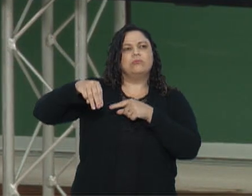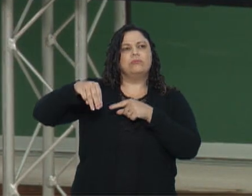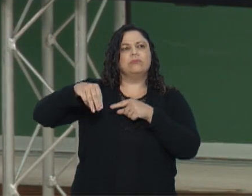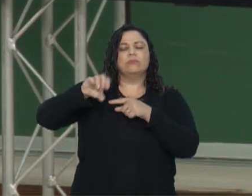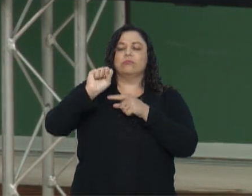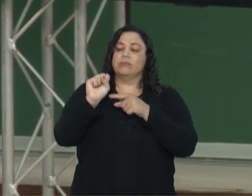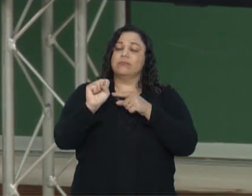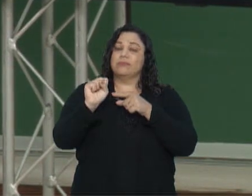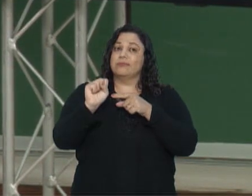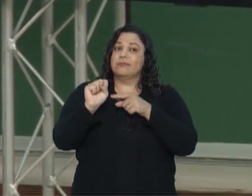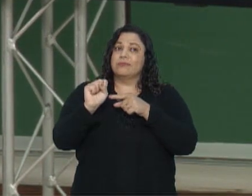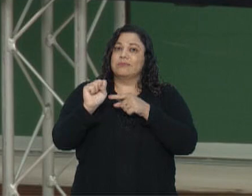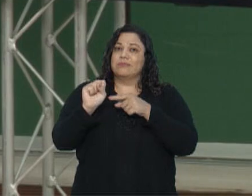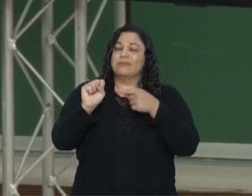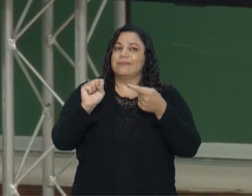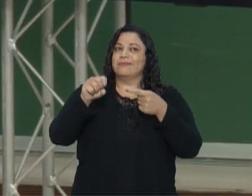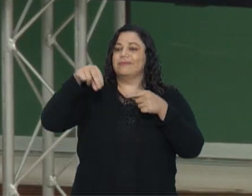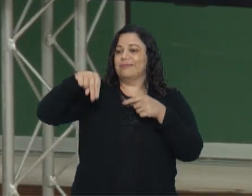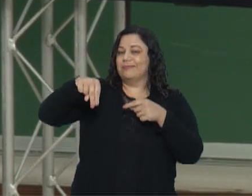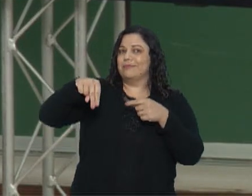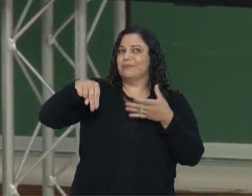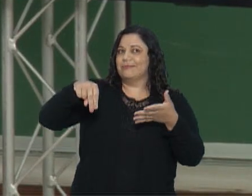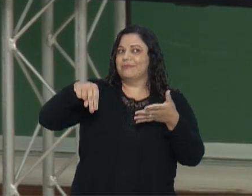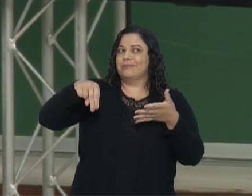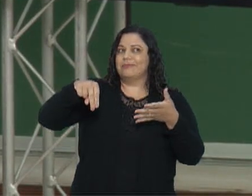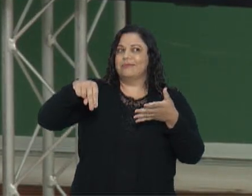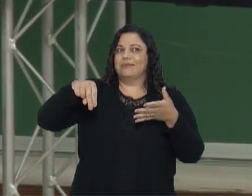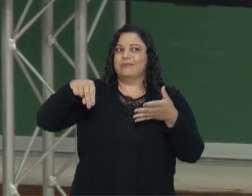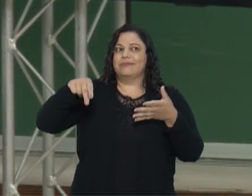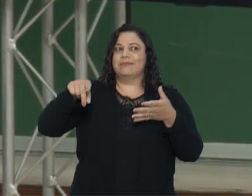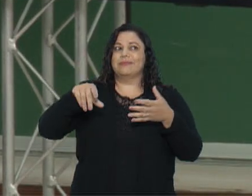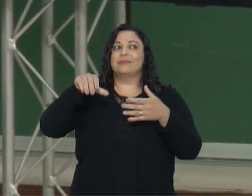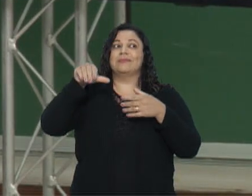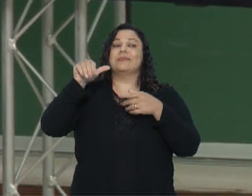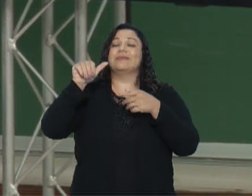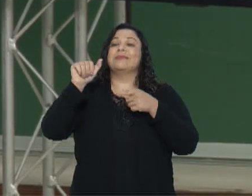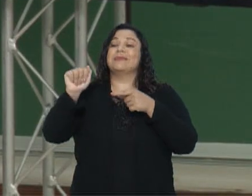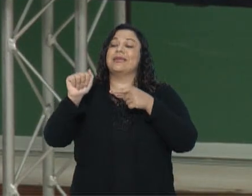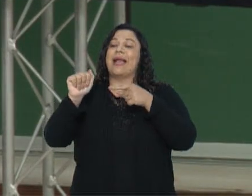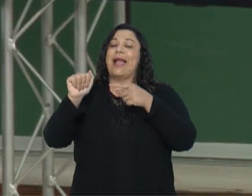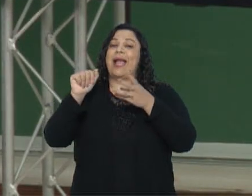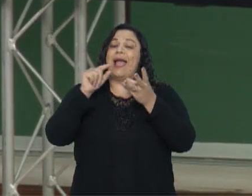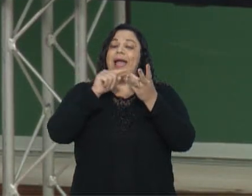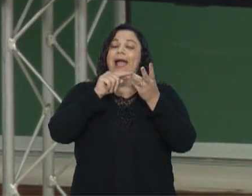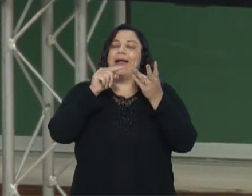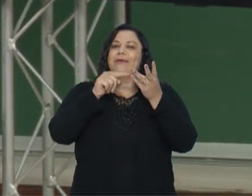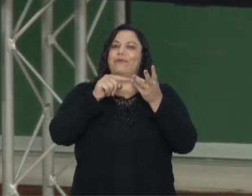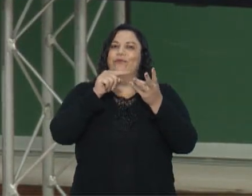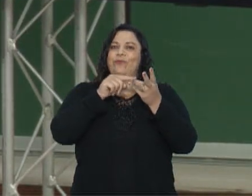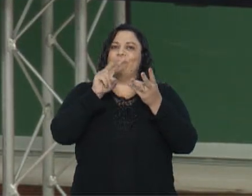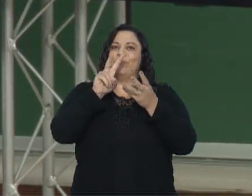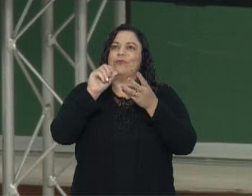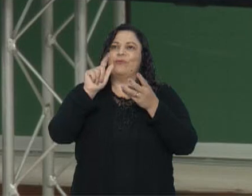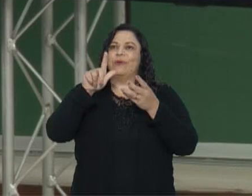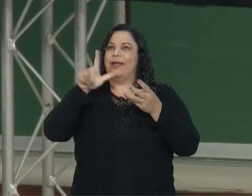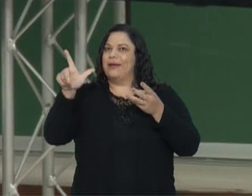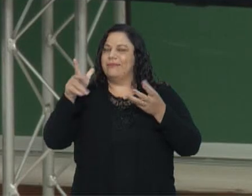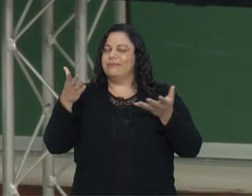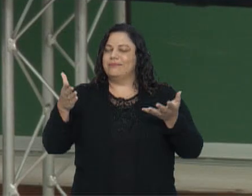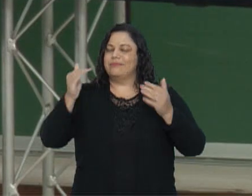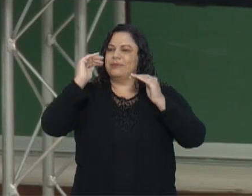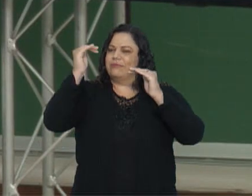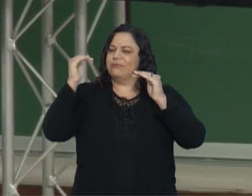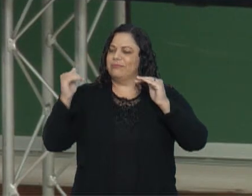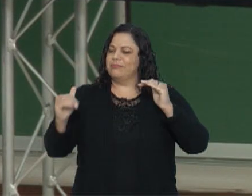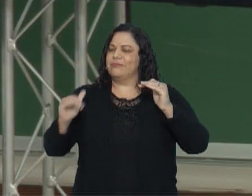em S. Razón, em N. Dará, terminada em vogal, sílaba tônica. E outras tantas que se